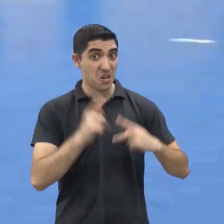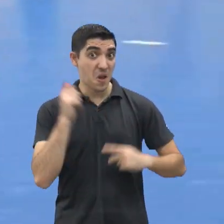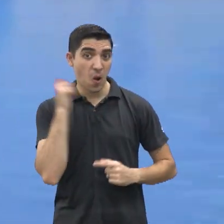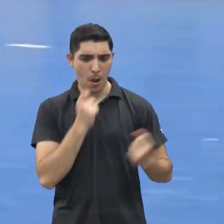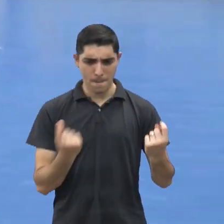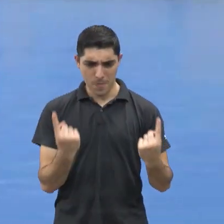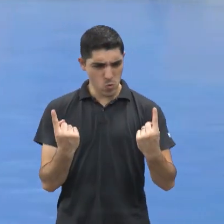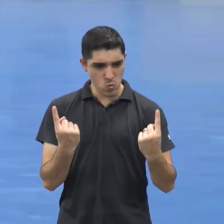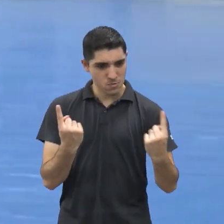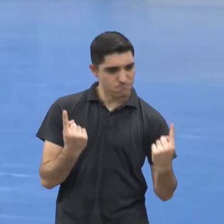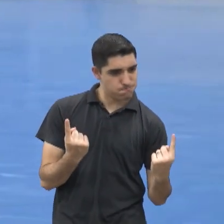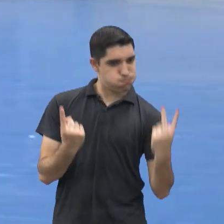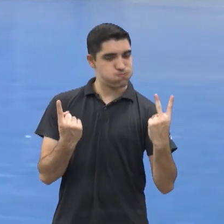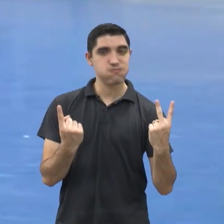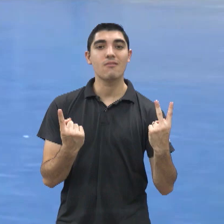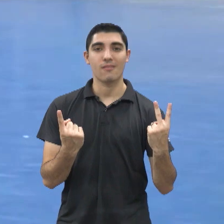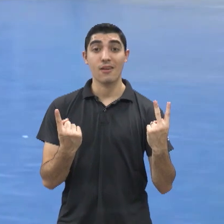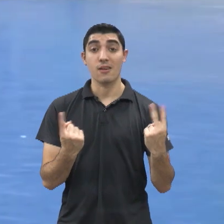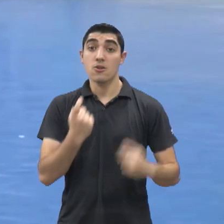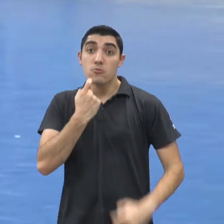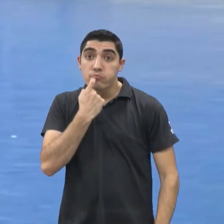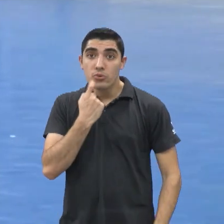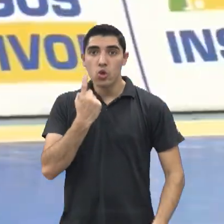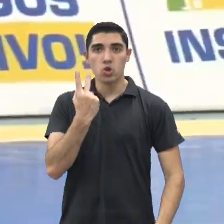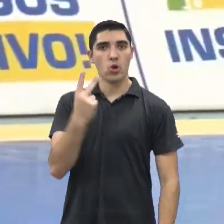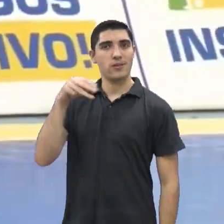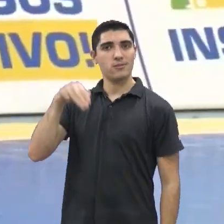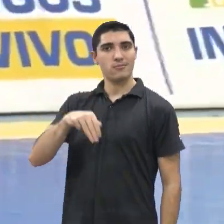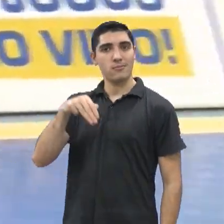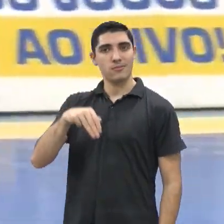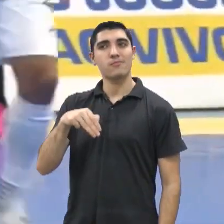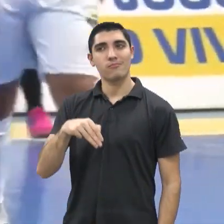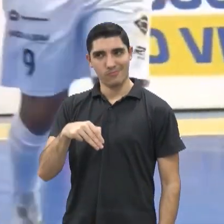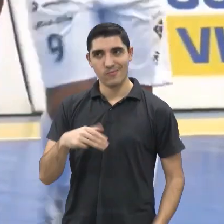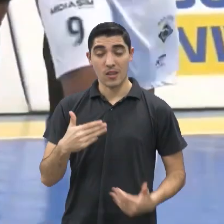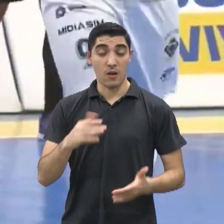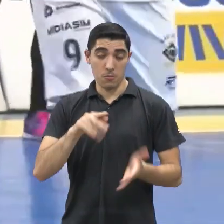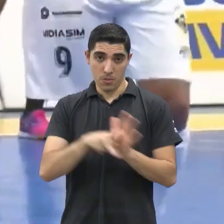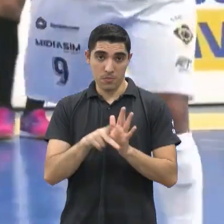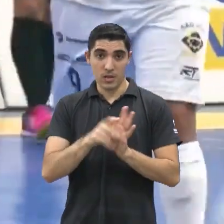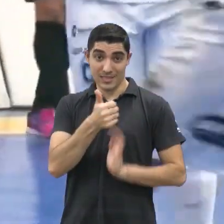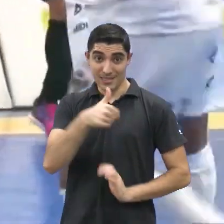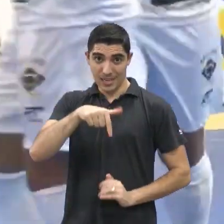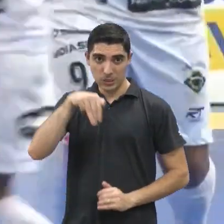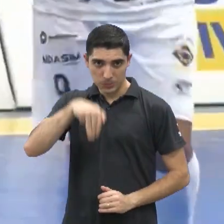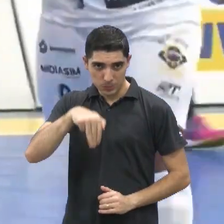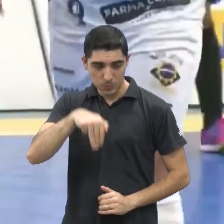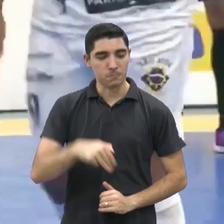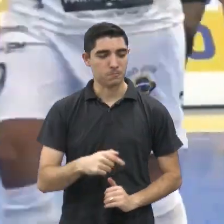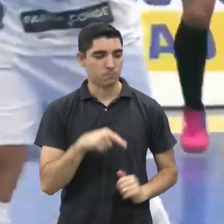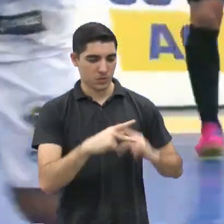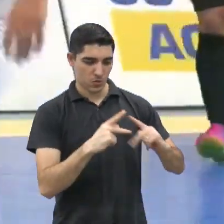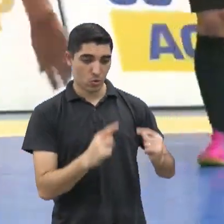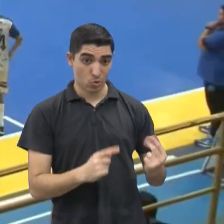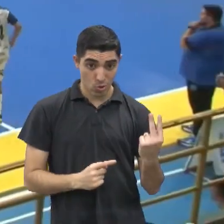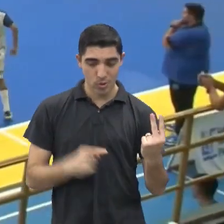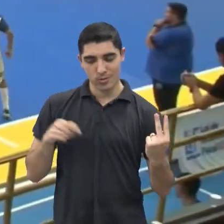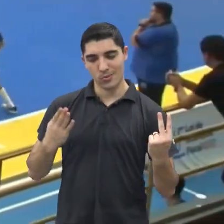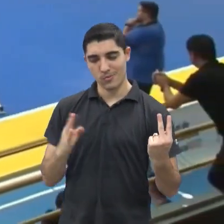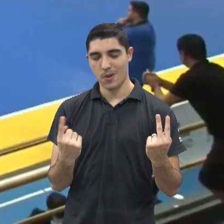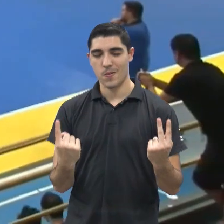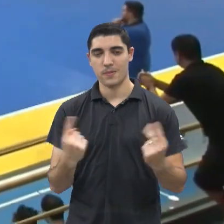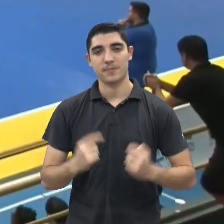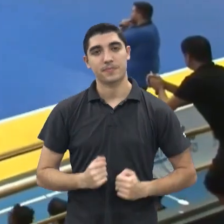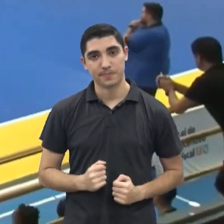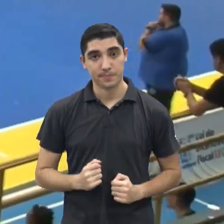com 2,37 de bola rolando no Tênis Clube. Rony foi para a rede, São José 2, Tubarão 1.